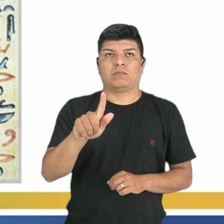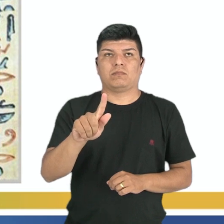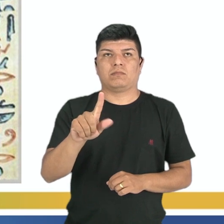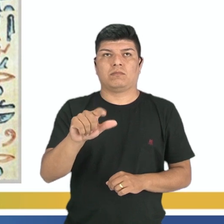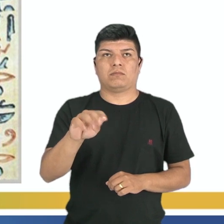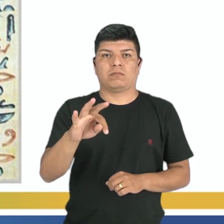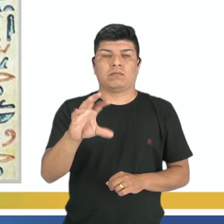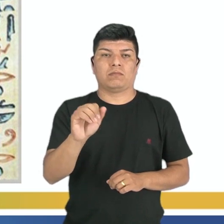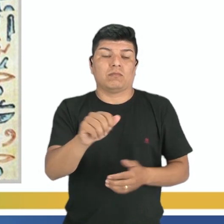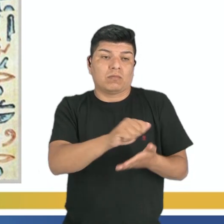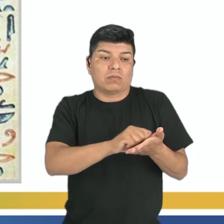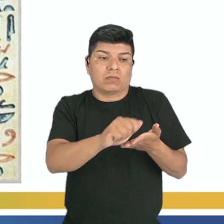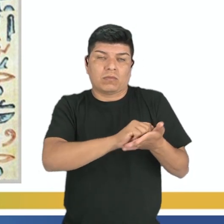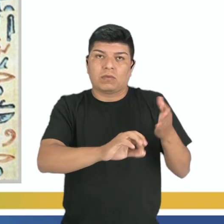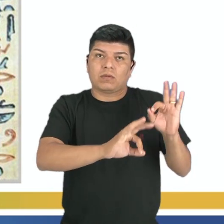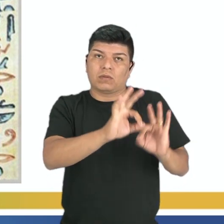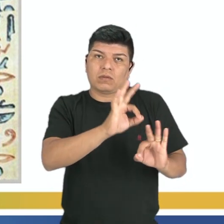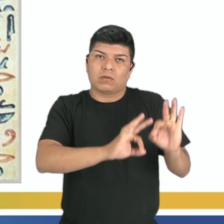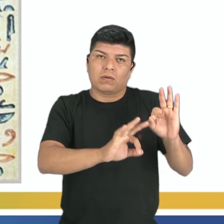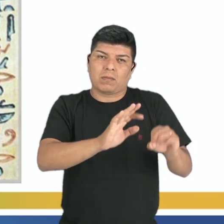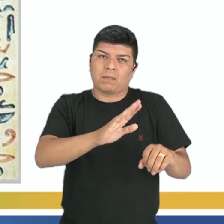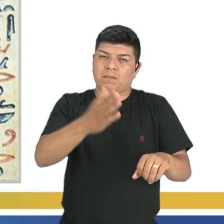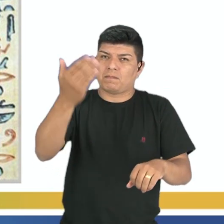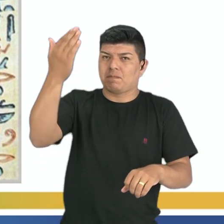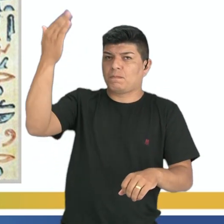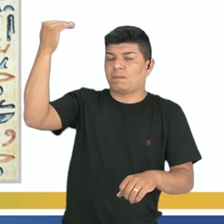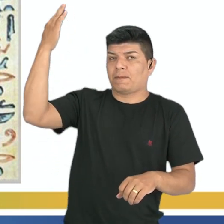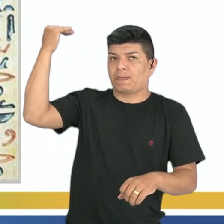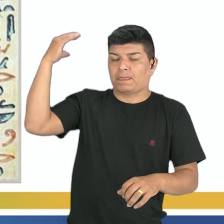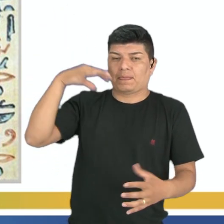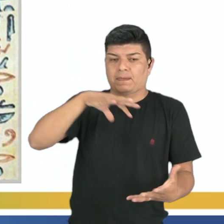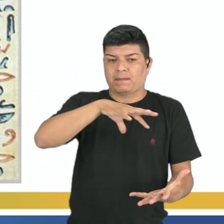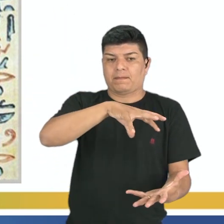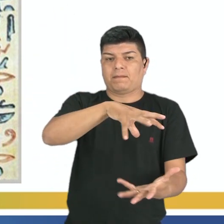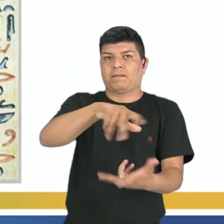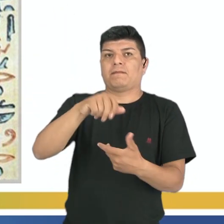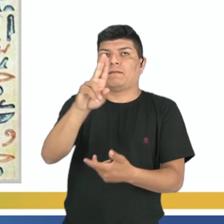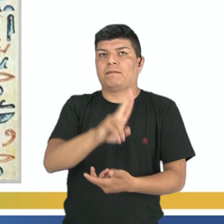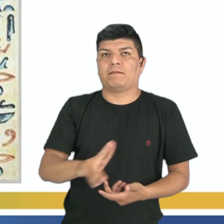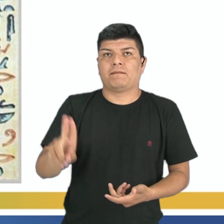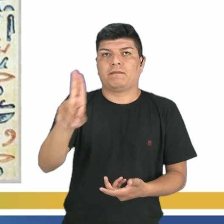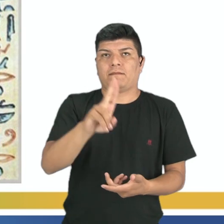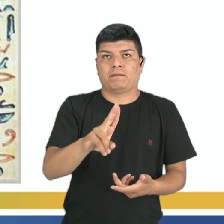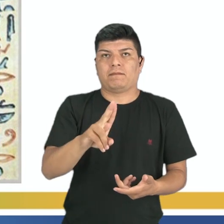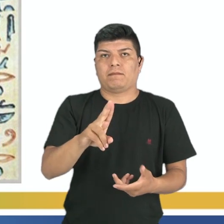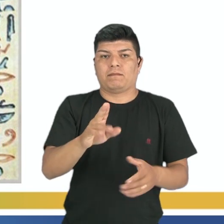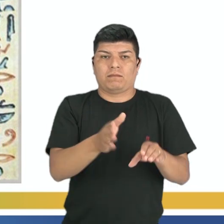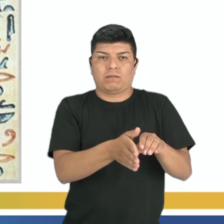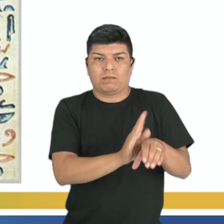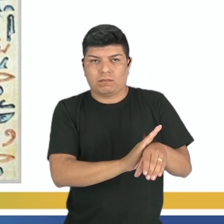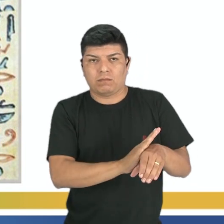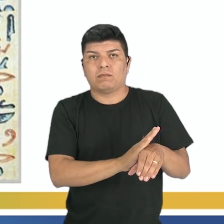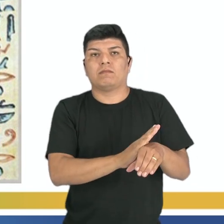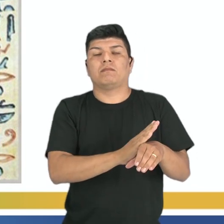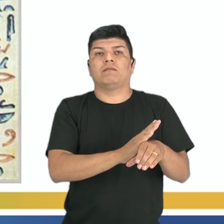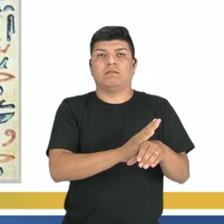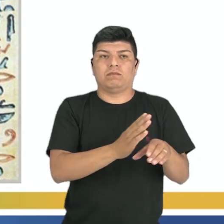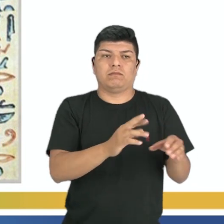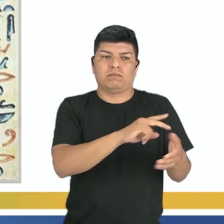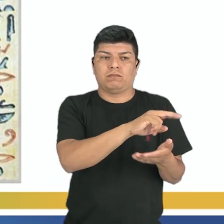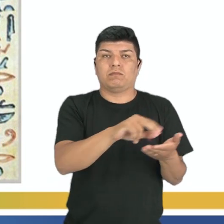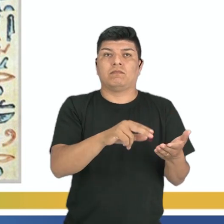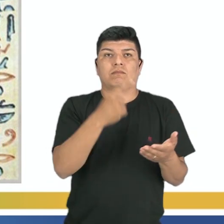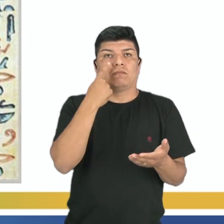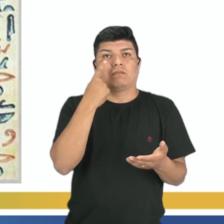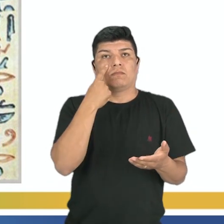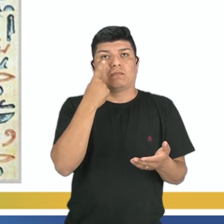mais antiga do mundo e era basicamente usada para marcações em túmulos e templos, como muitos